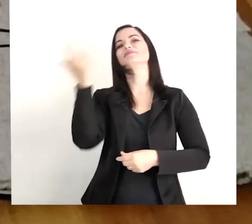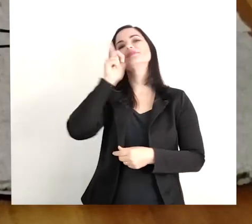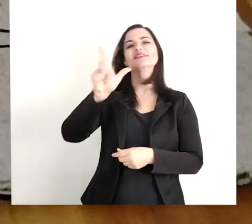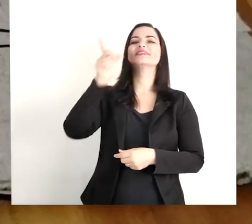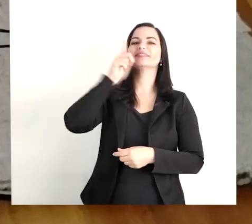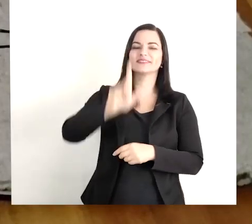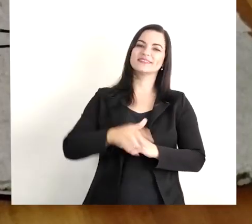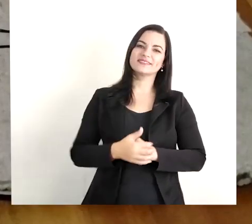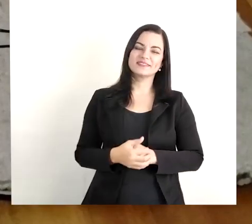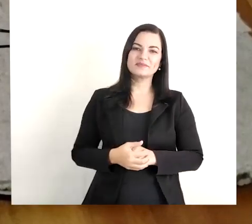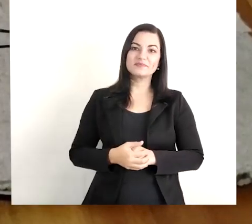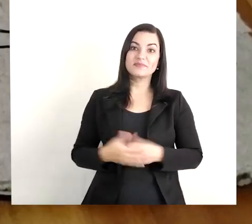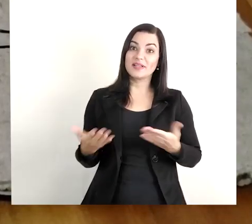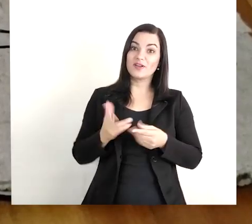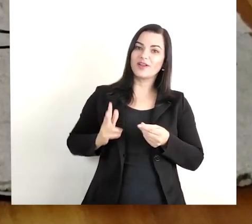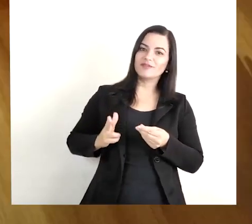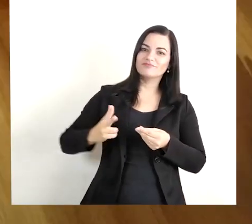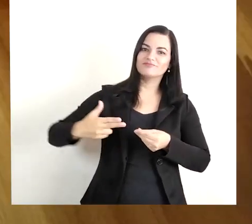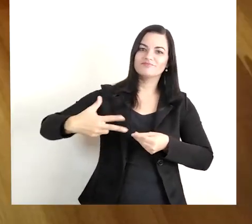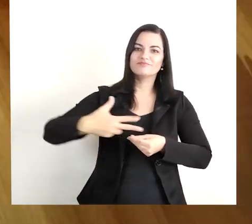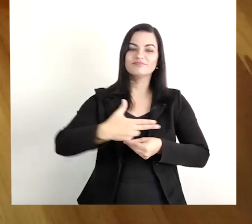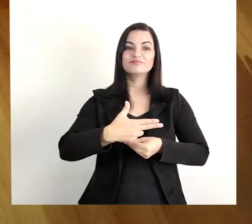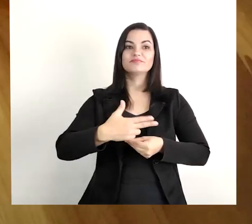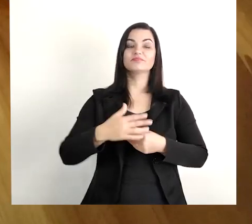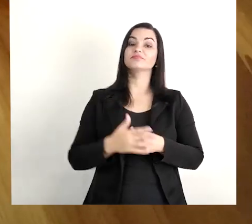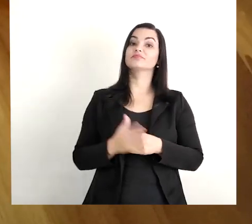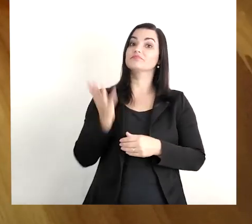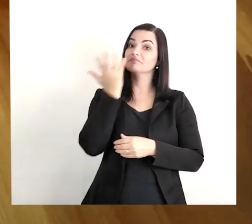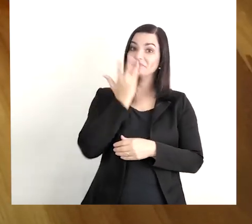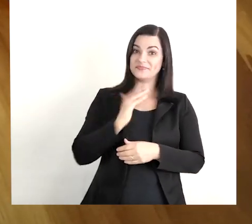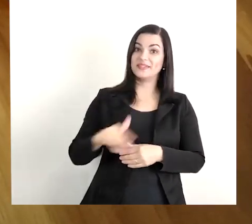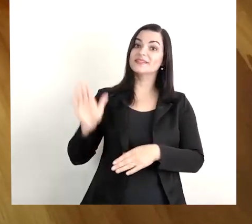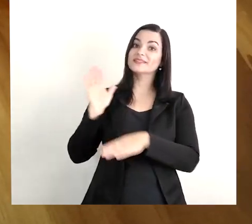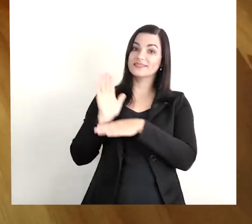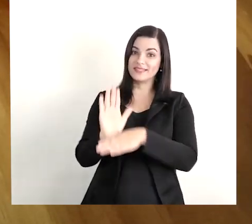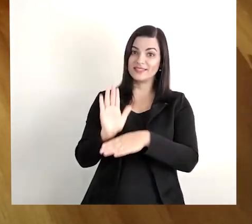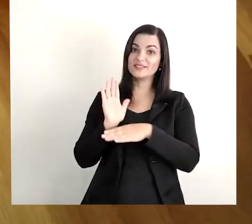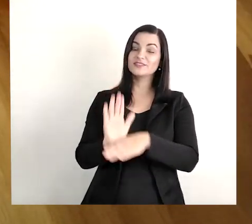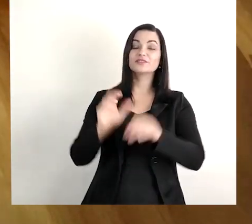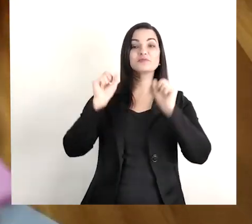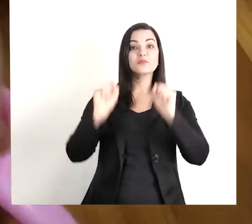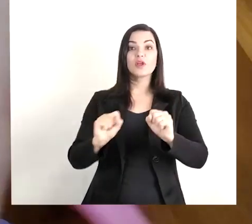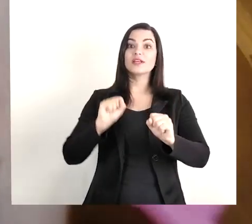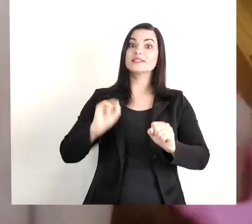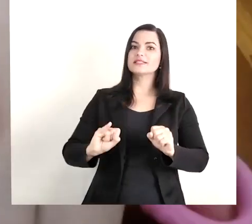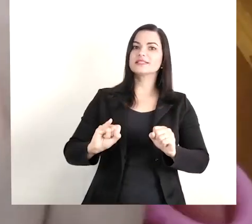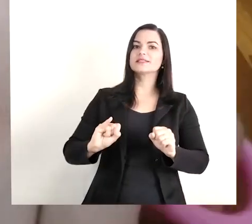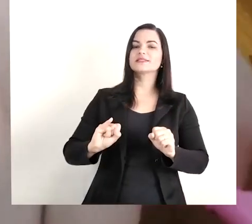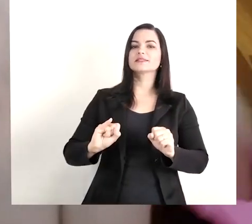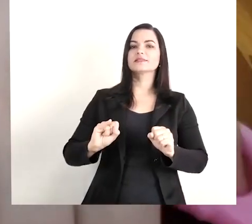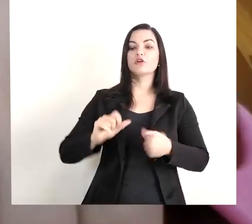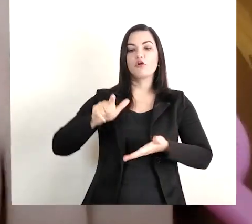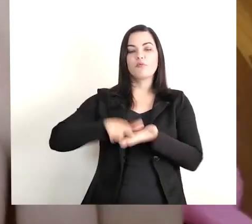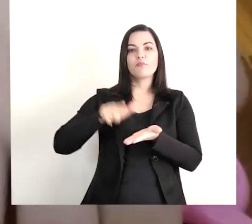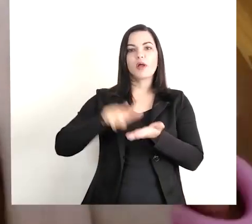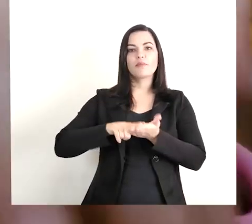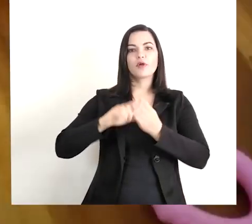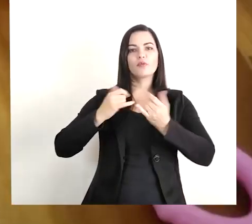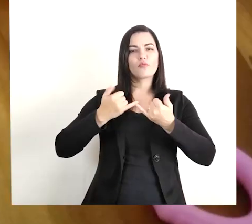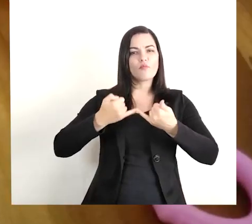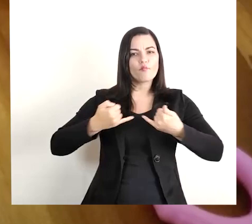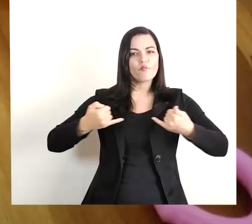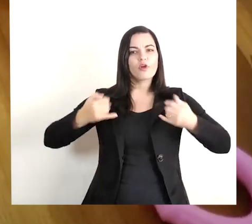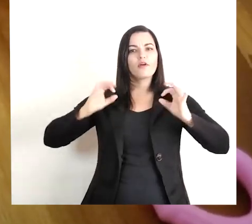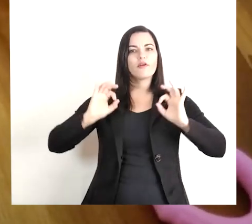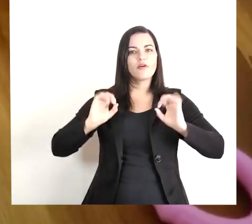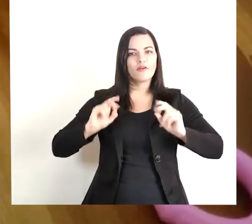Pronto, agora é só recortar. A criança nessa parte pode ajudar se o papelão não for muito grosso, porque